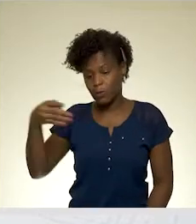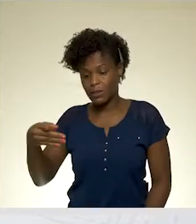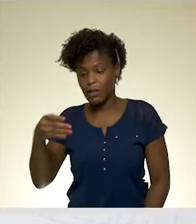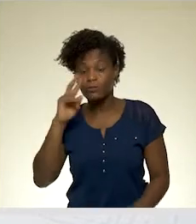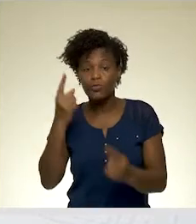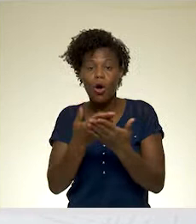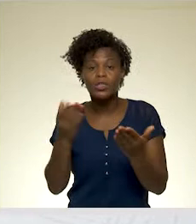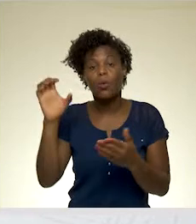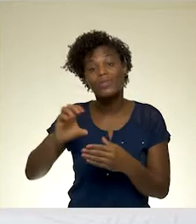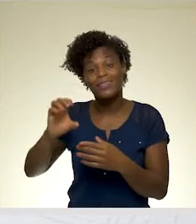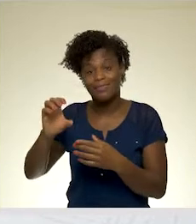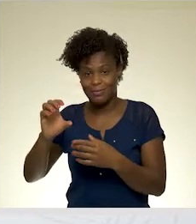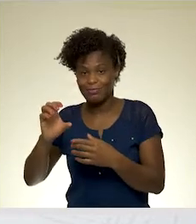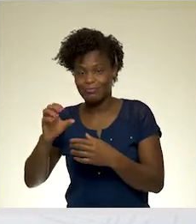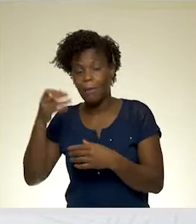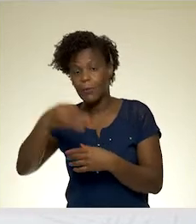da proporcionalidade.